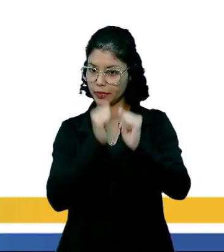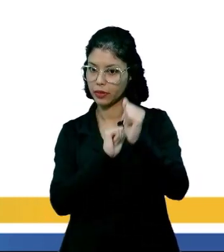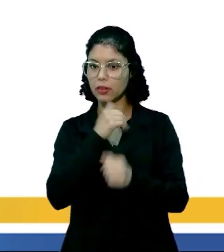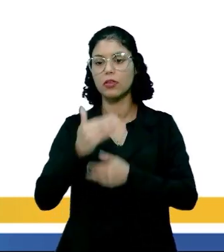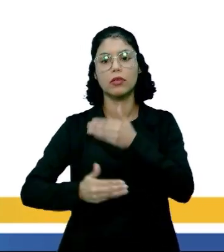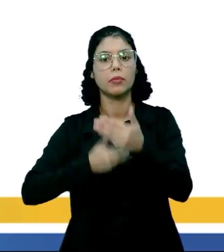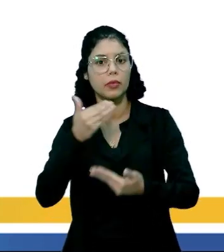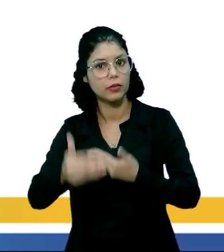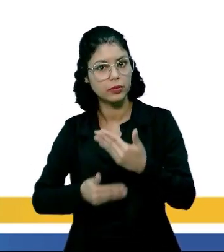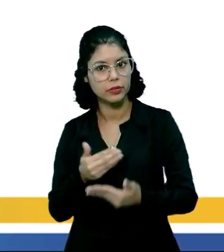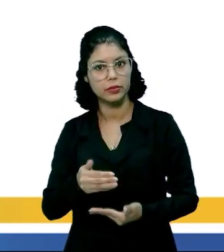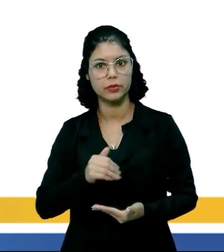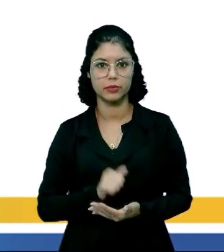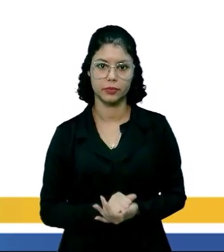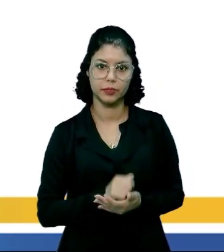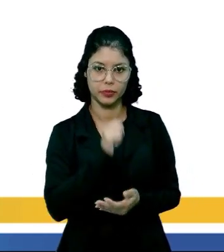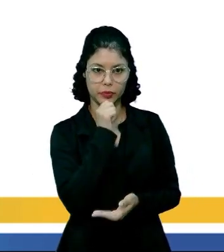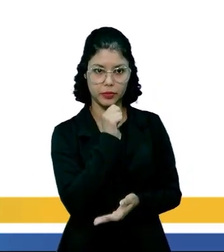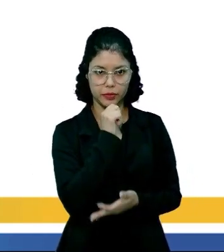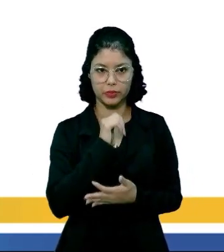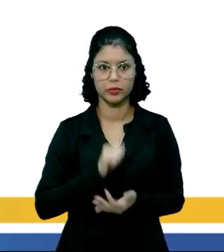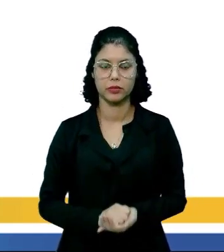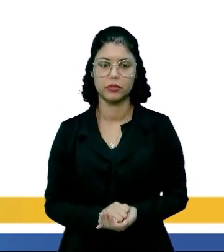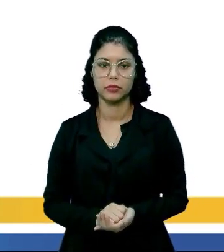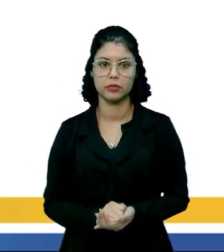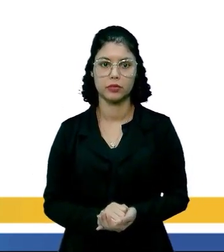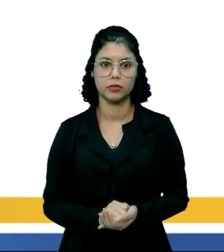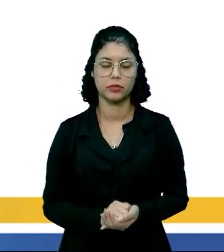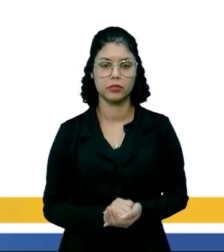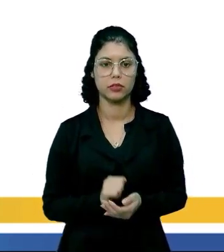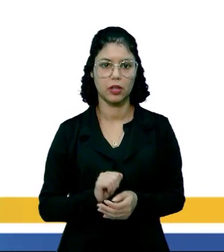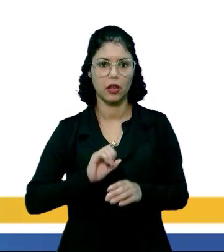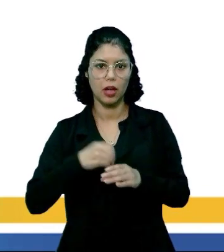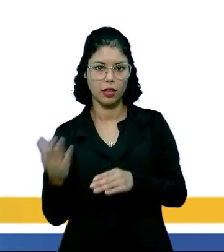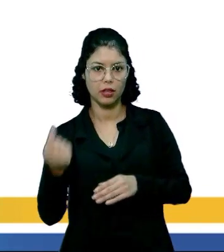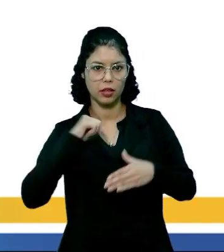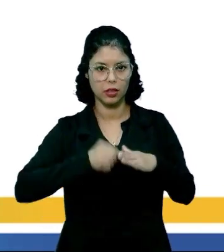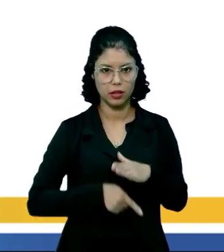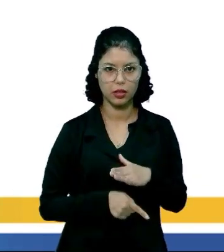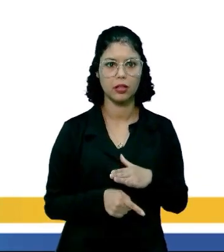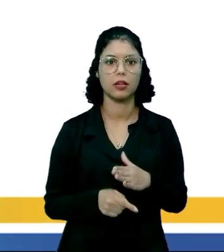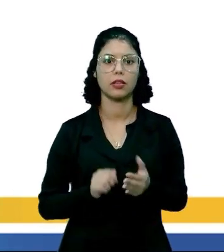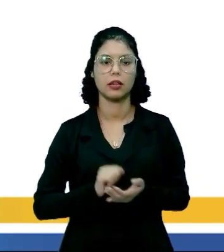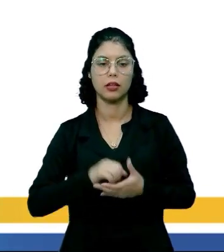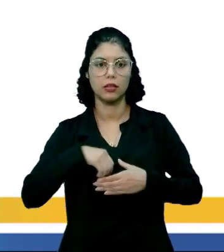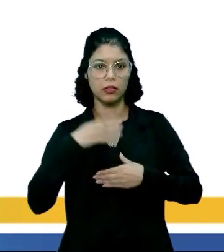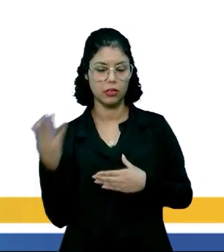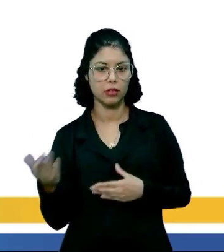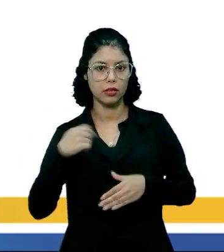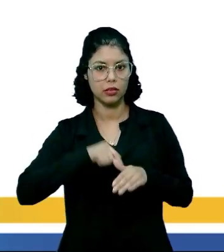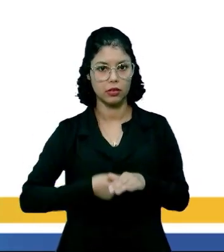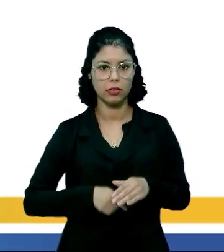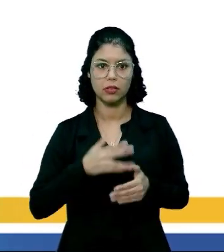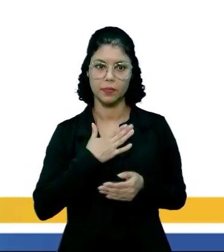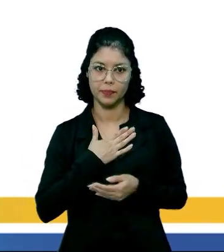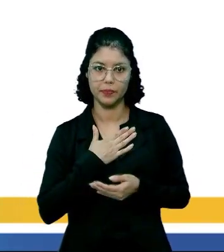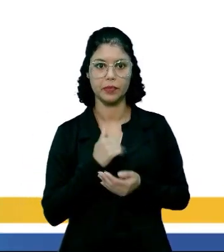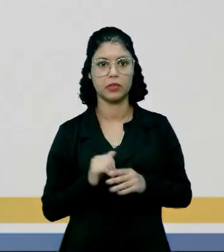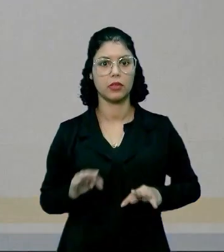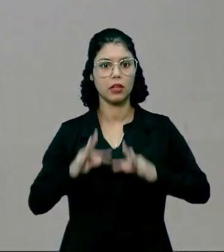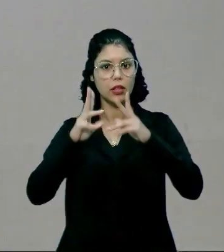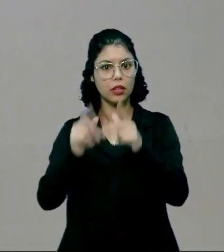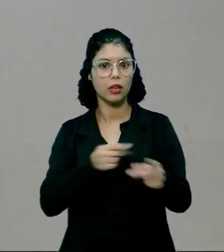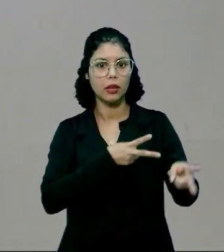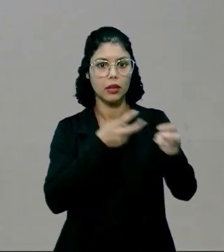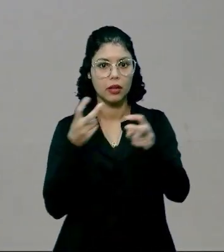esse processo de revolução, tá? Em fúria fora e dentro de mim.